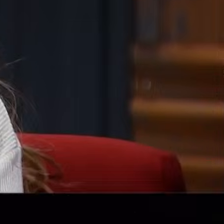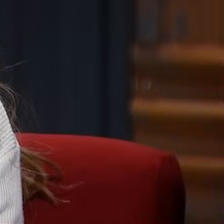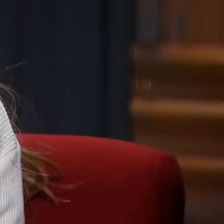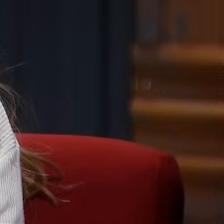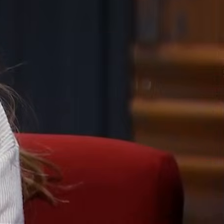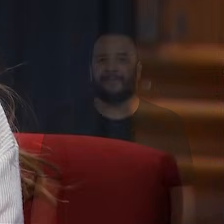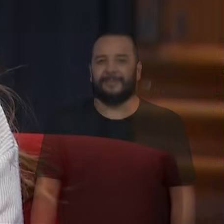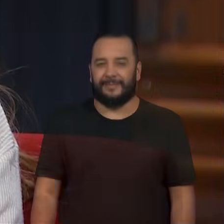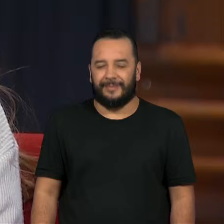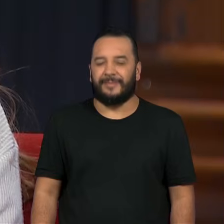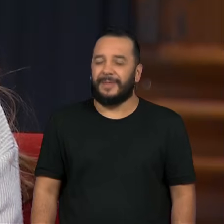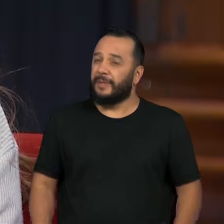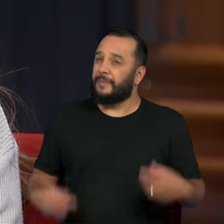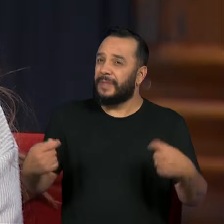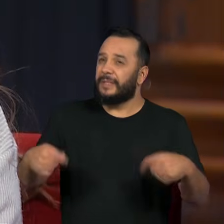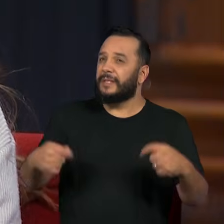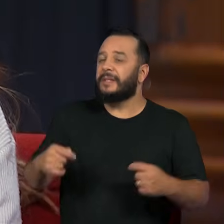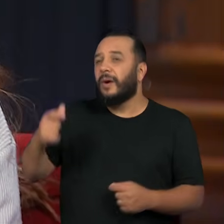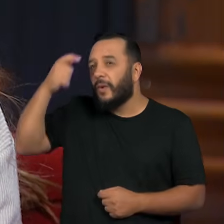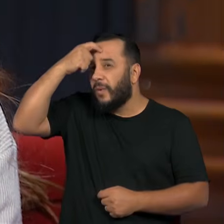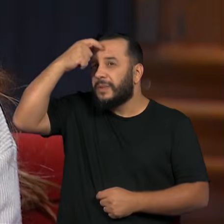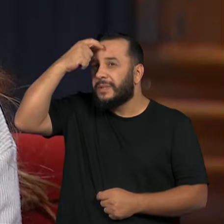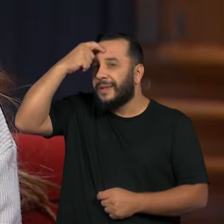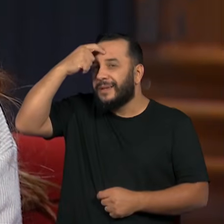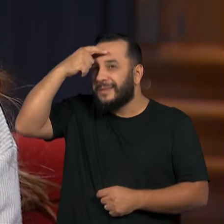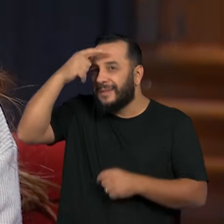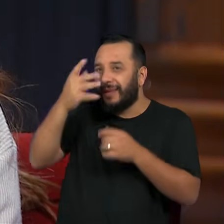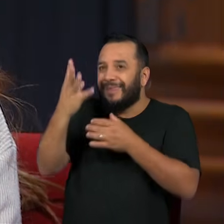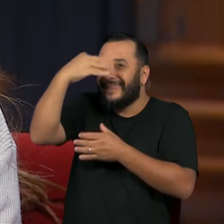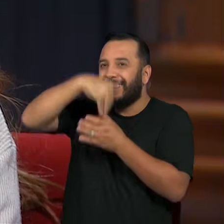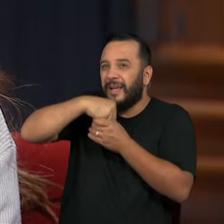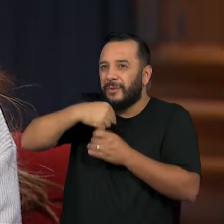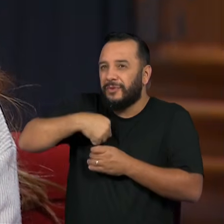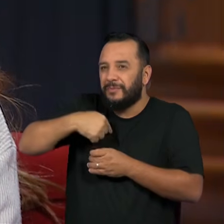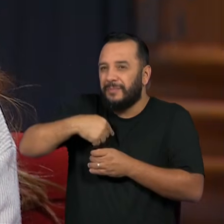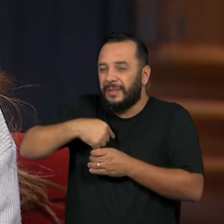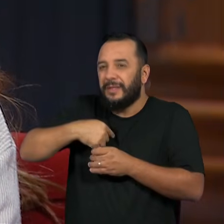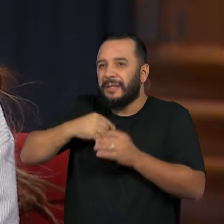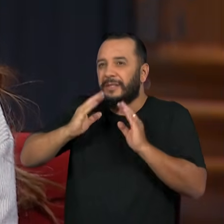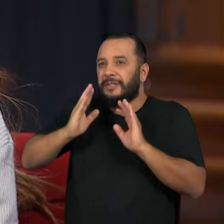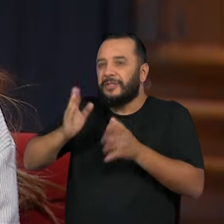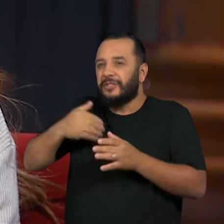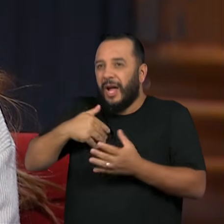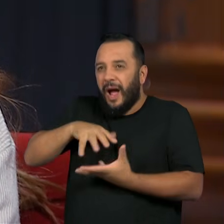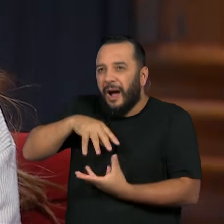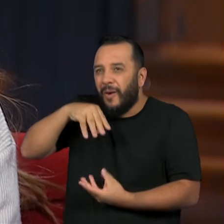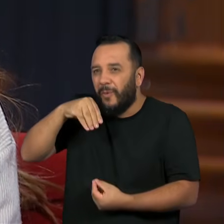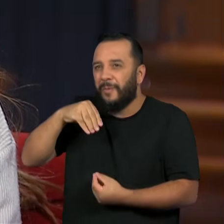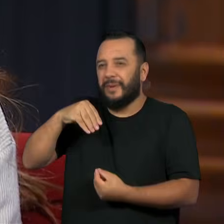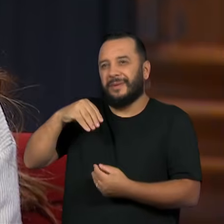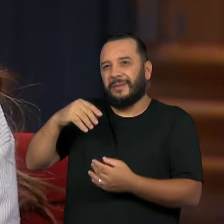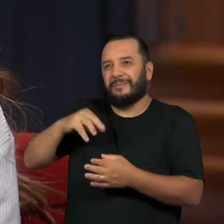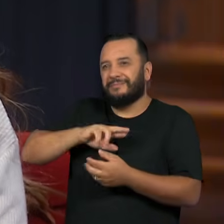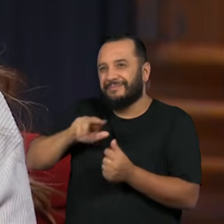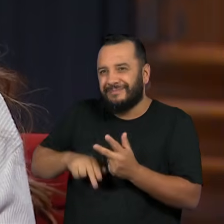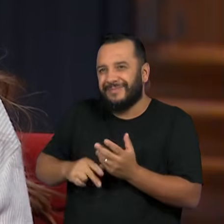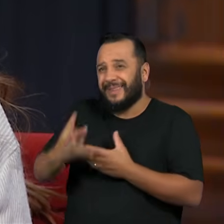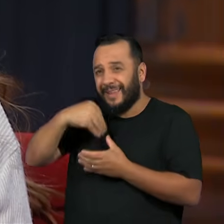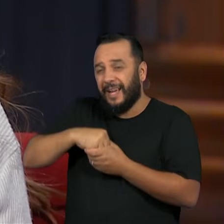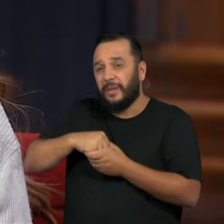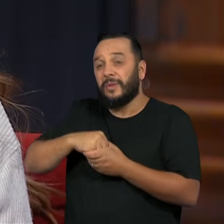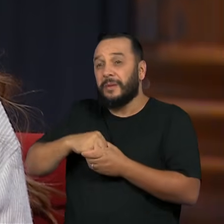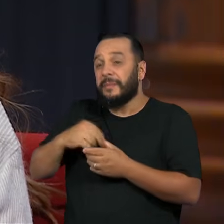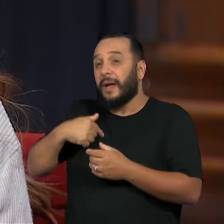A gente precisa ter consciência do que está dentro de nós, para poder identificar o que está fora. Então, quando você não tem